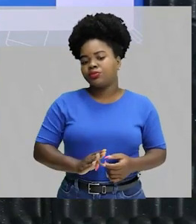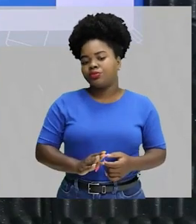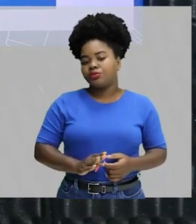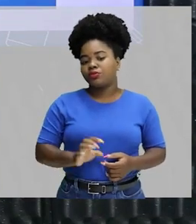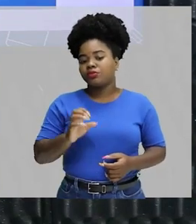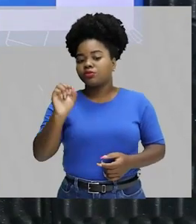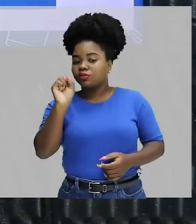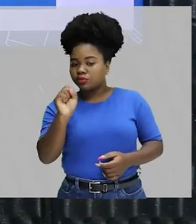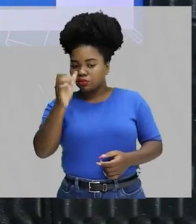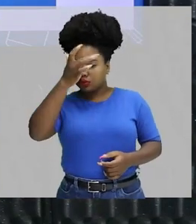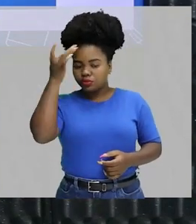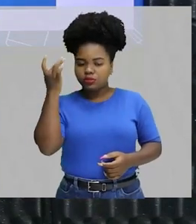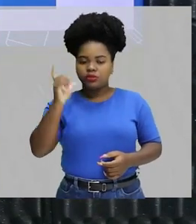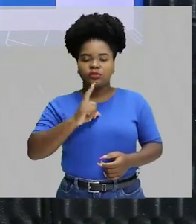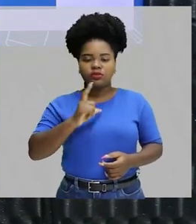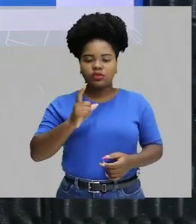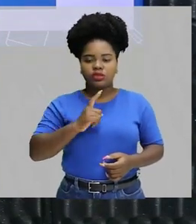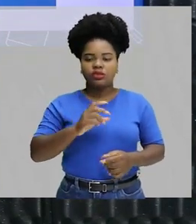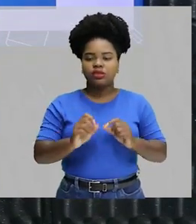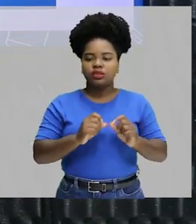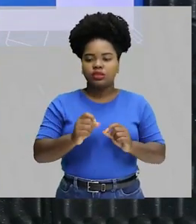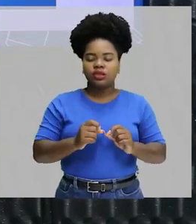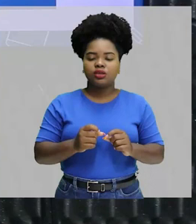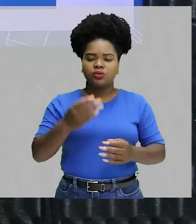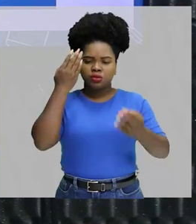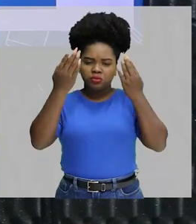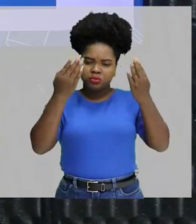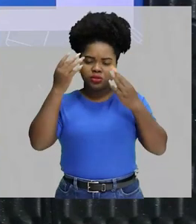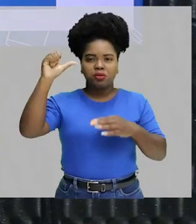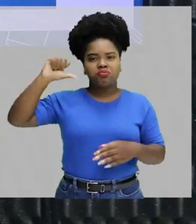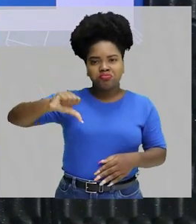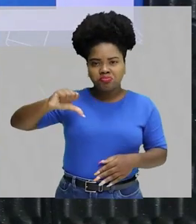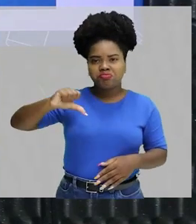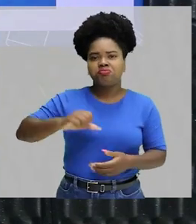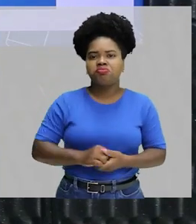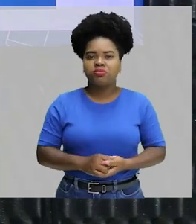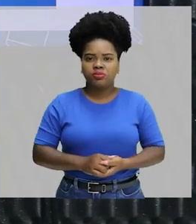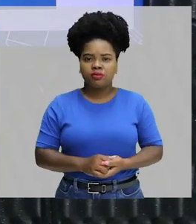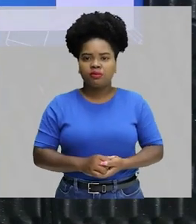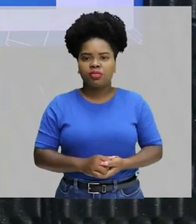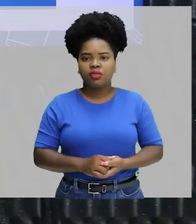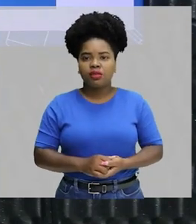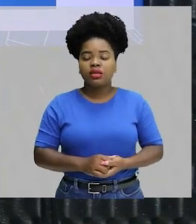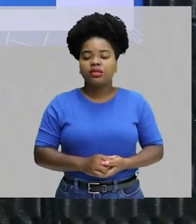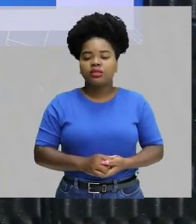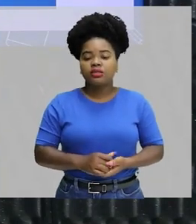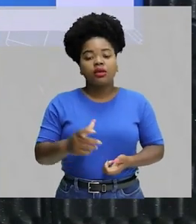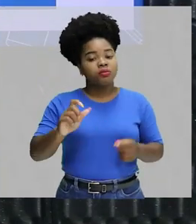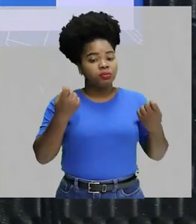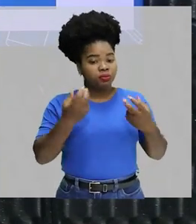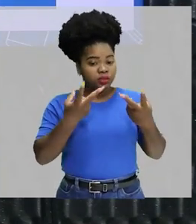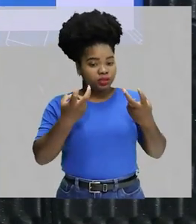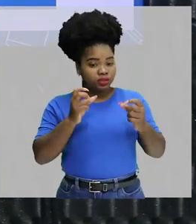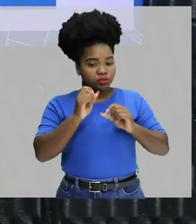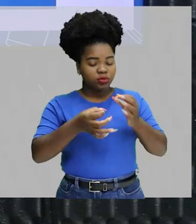pessoas passaram por traumas isso vai interferir no comportamento a gente vê isso pelos comentários que nós